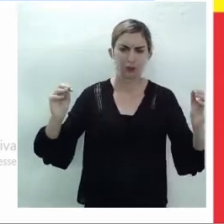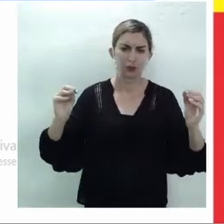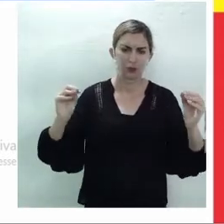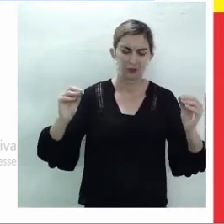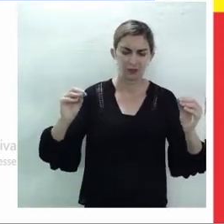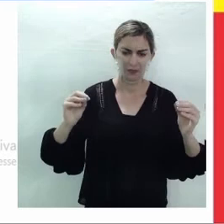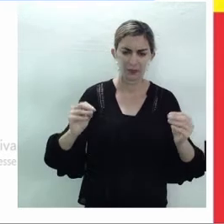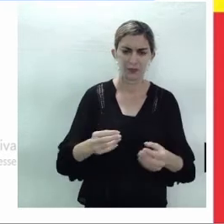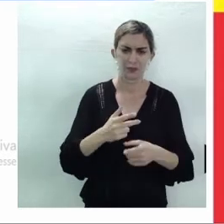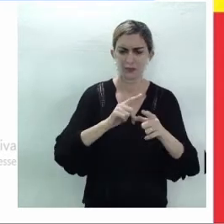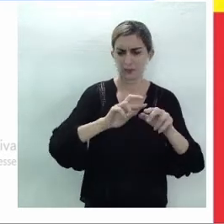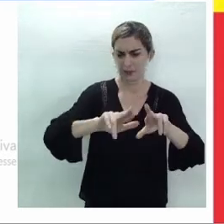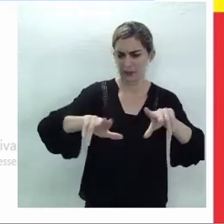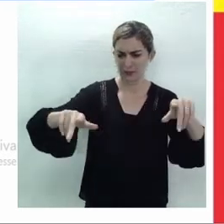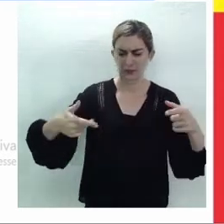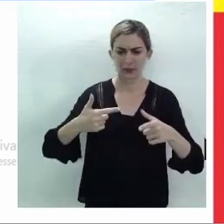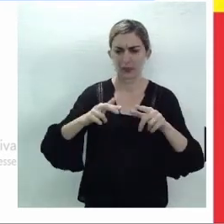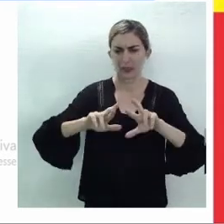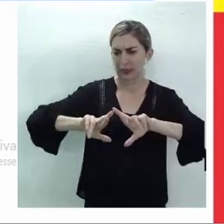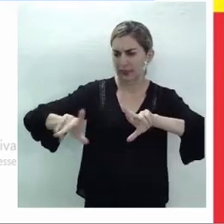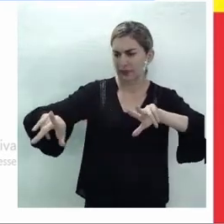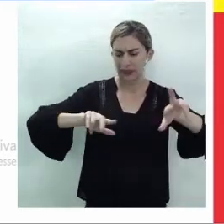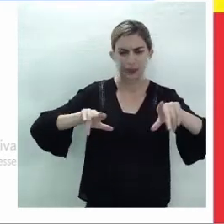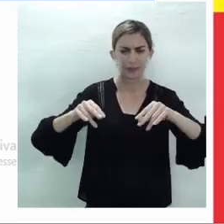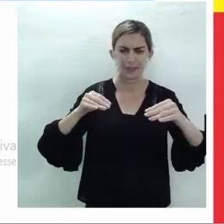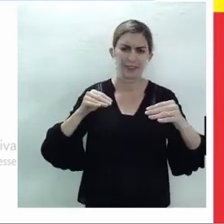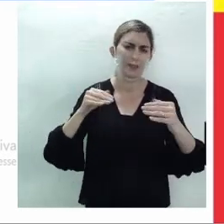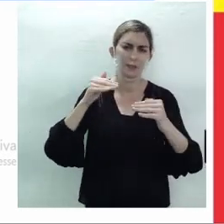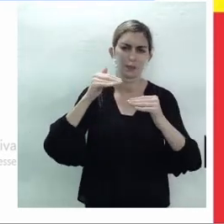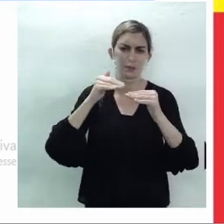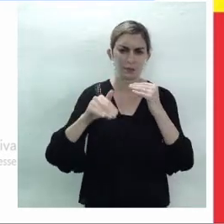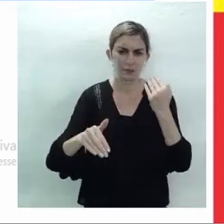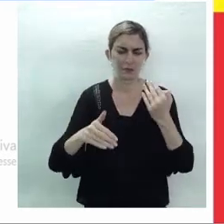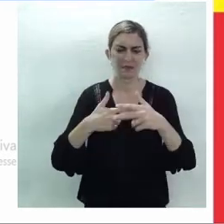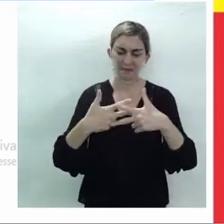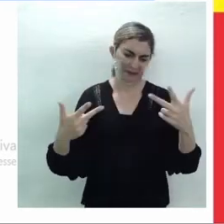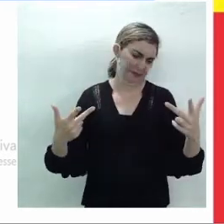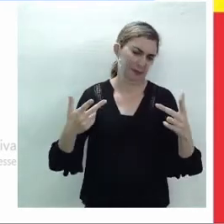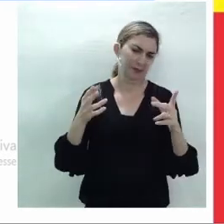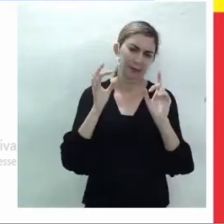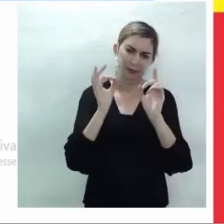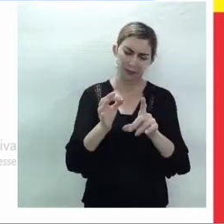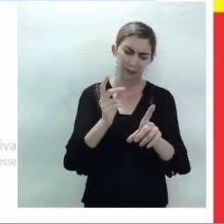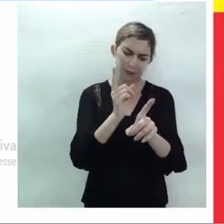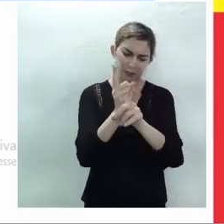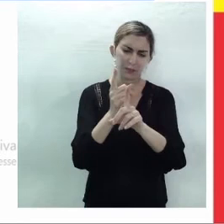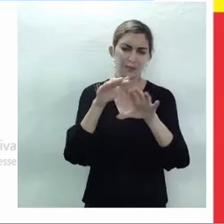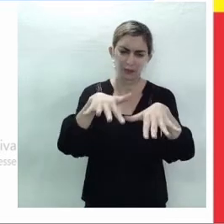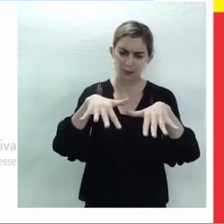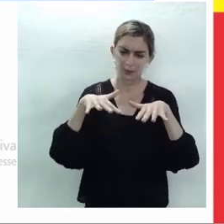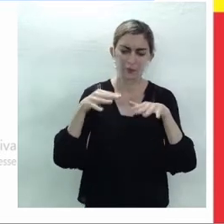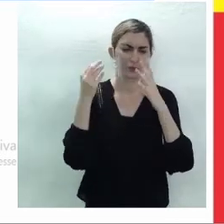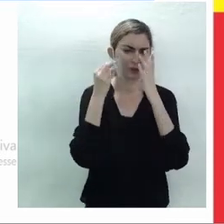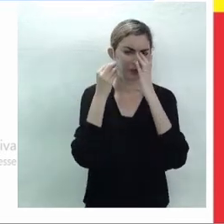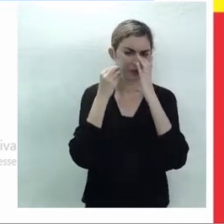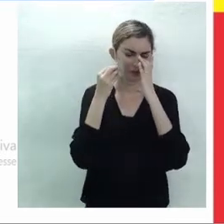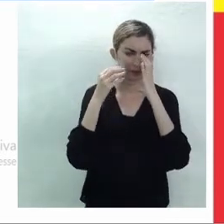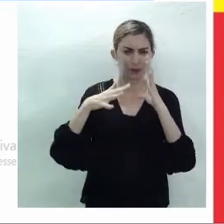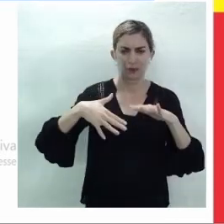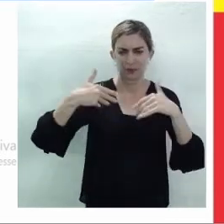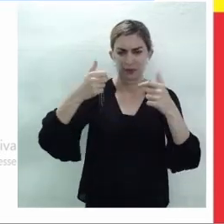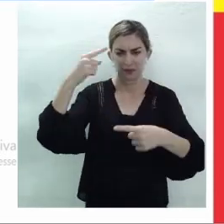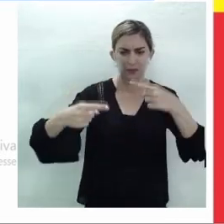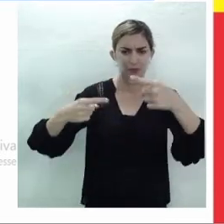os antagonismos entre elas. Ou seja, justamente nesse encontro buscou-se o quê? Tentar curar